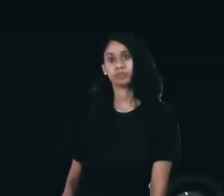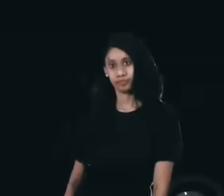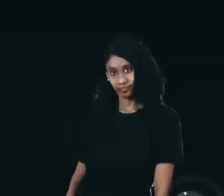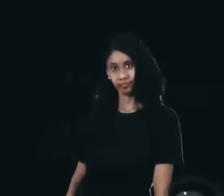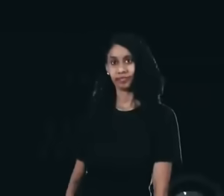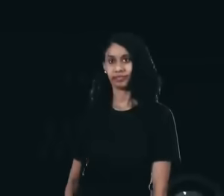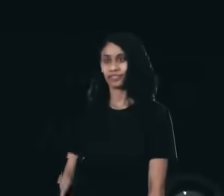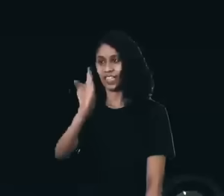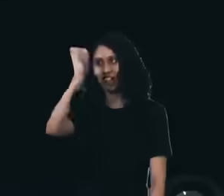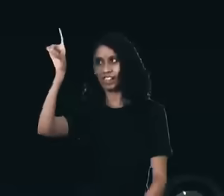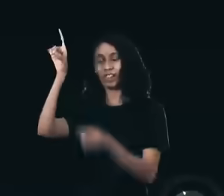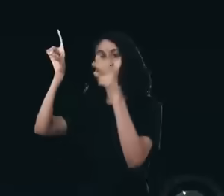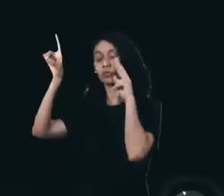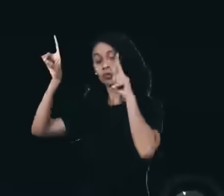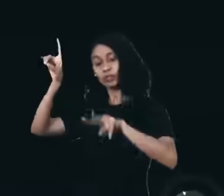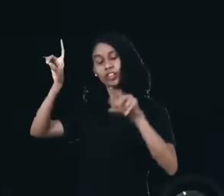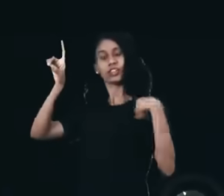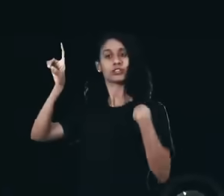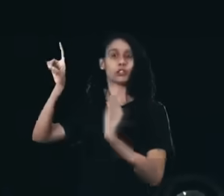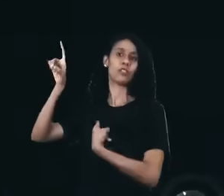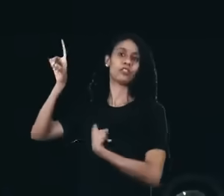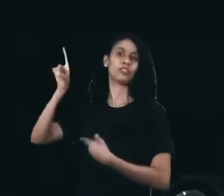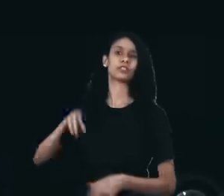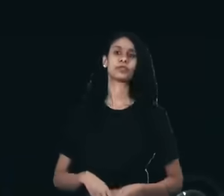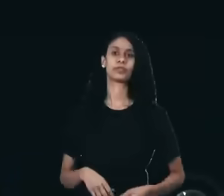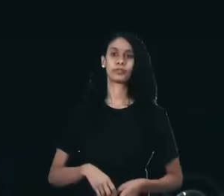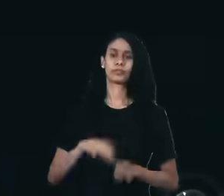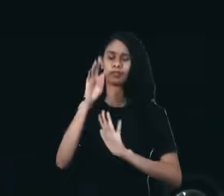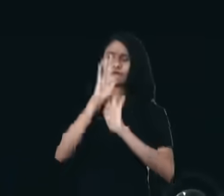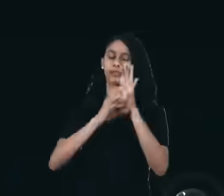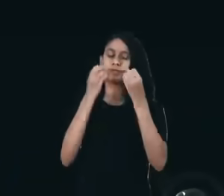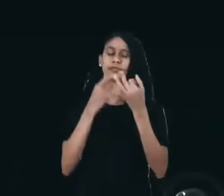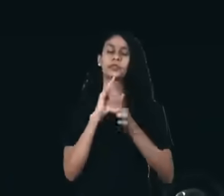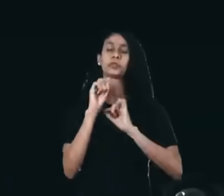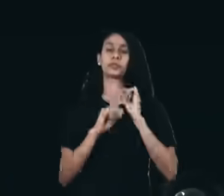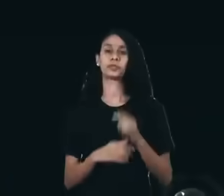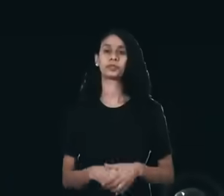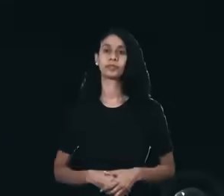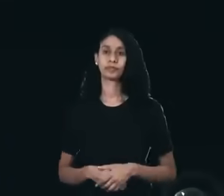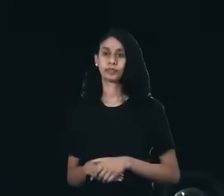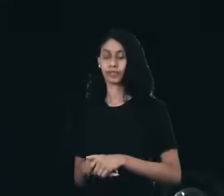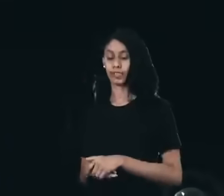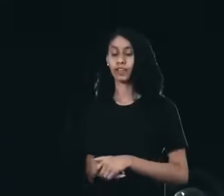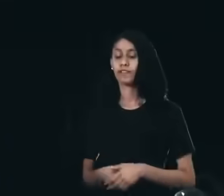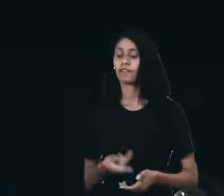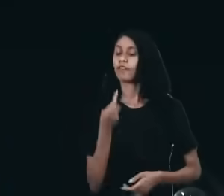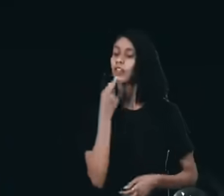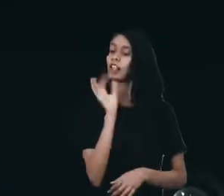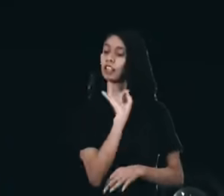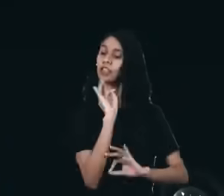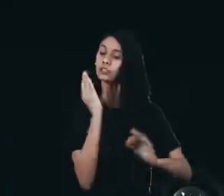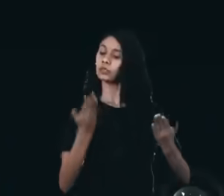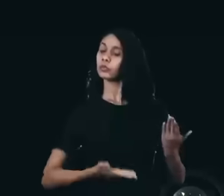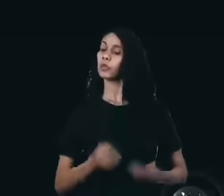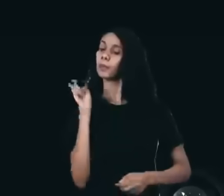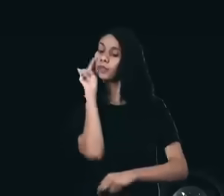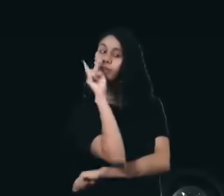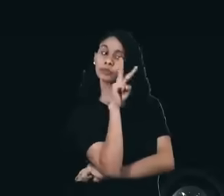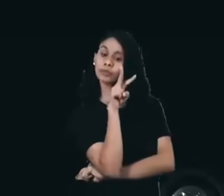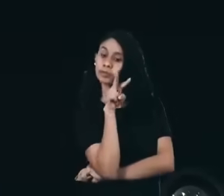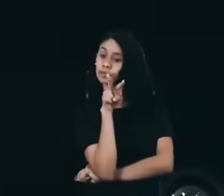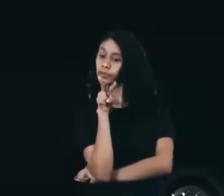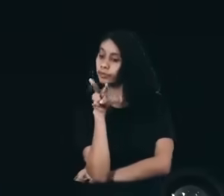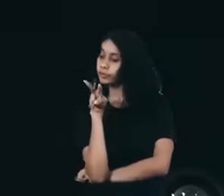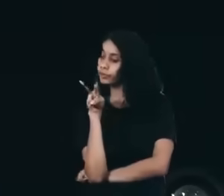Deus está nos enxergando. E o texto diz que, sem dizer nada, o homem